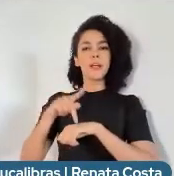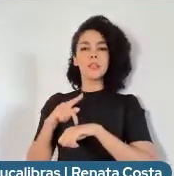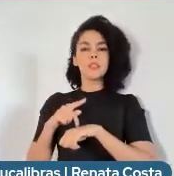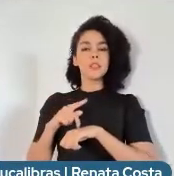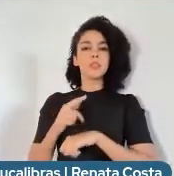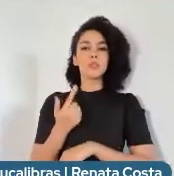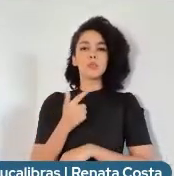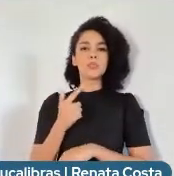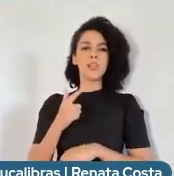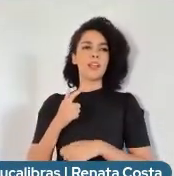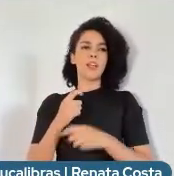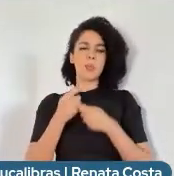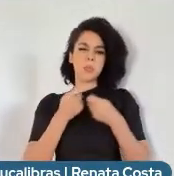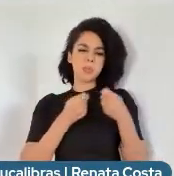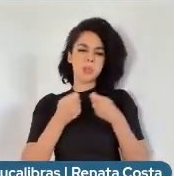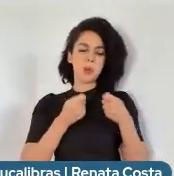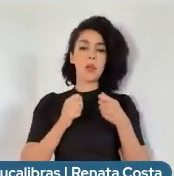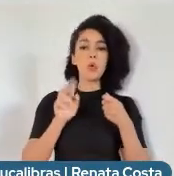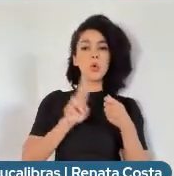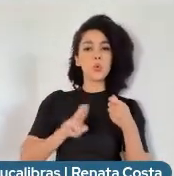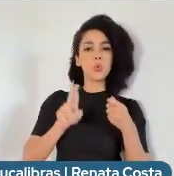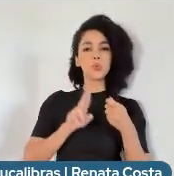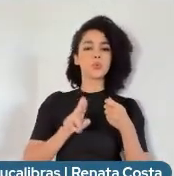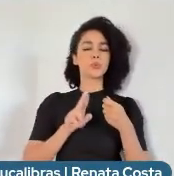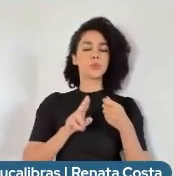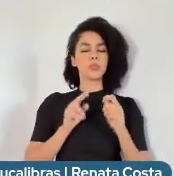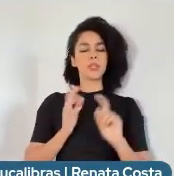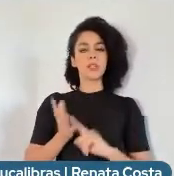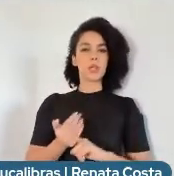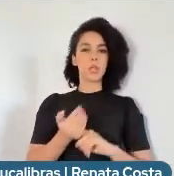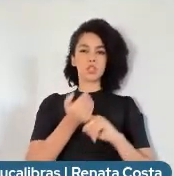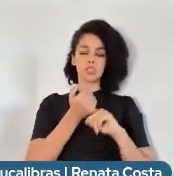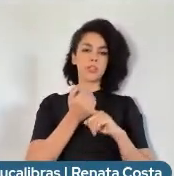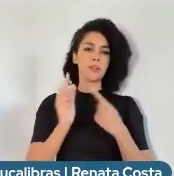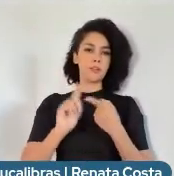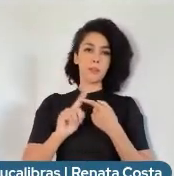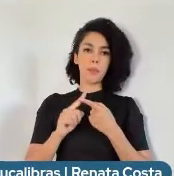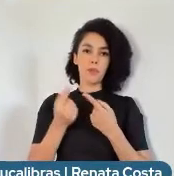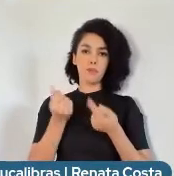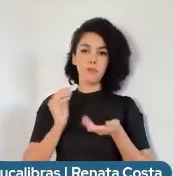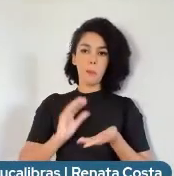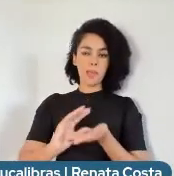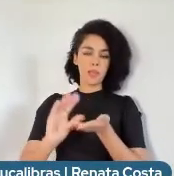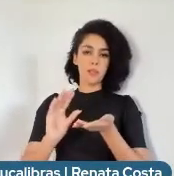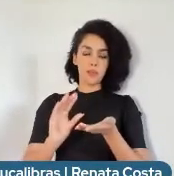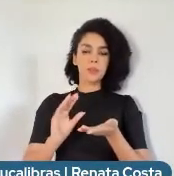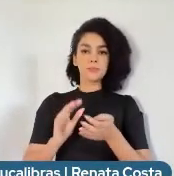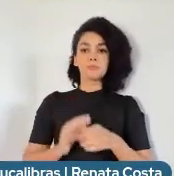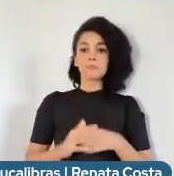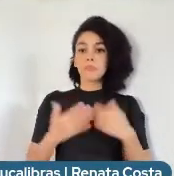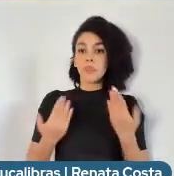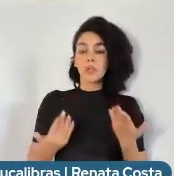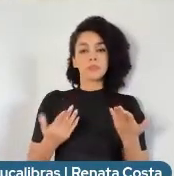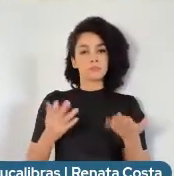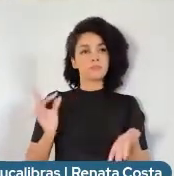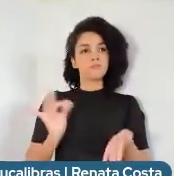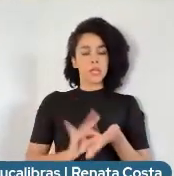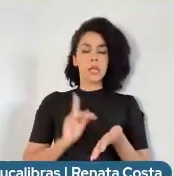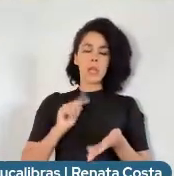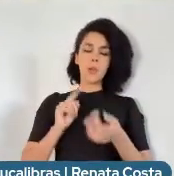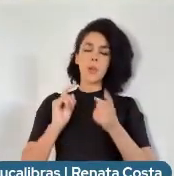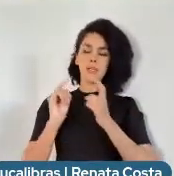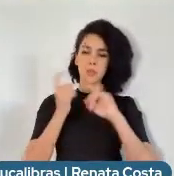forma alguma, né, o uso e a aplicação e o fomento a essa tecnologia. Então, de fato, é uma discussão